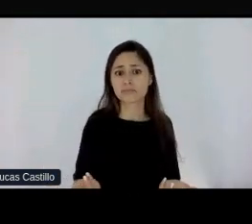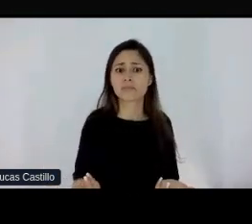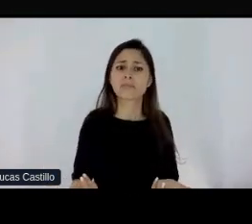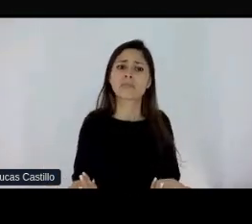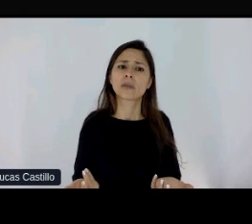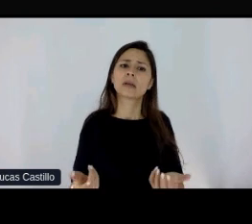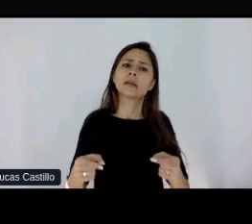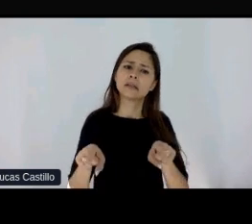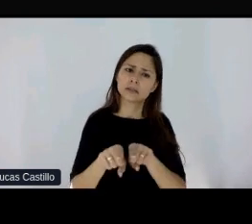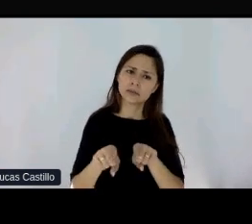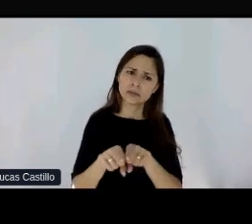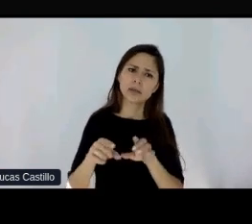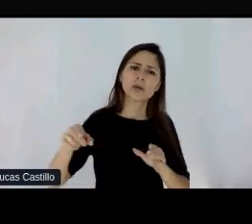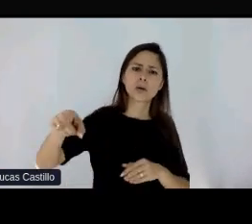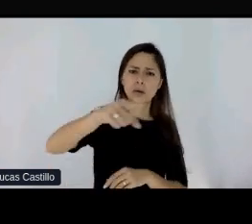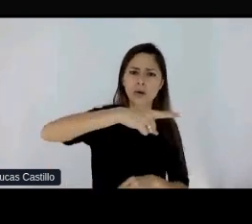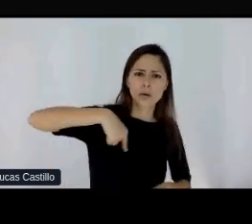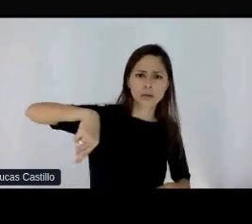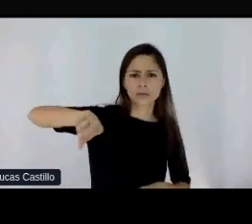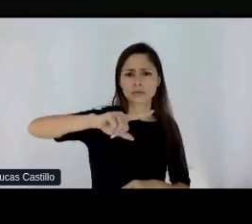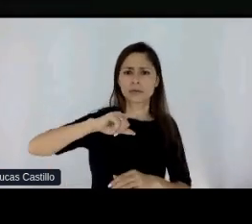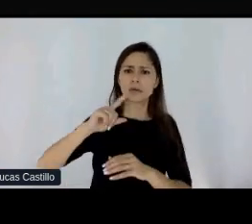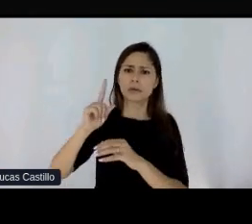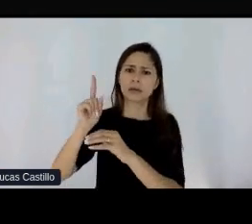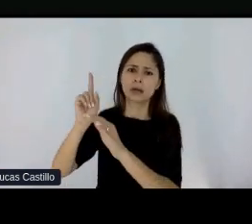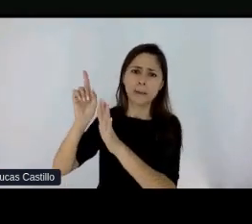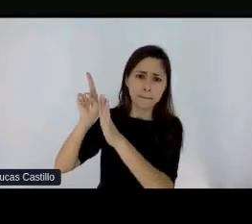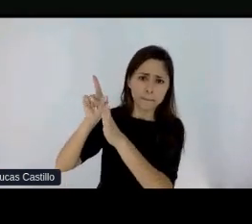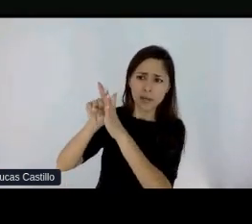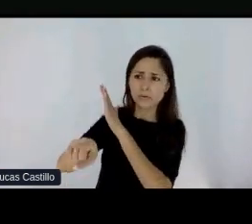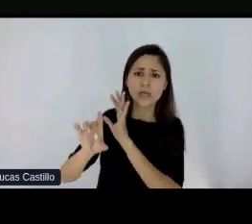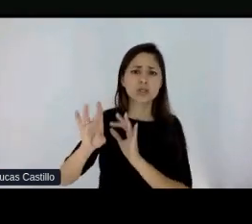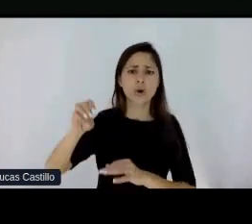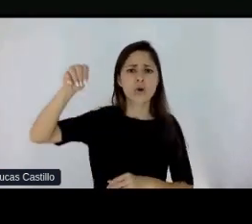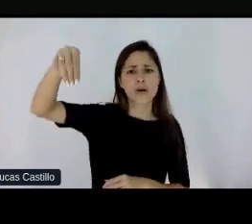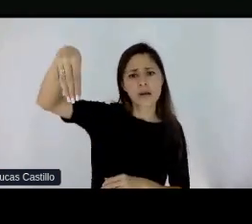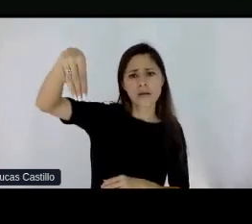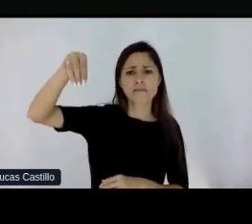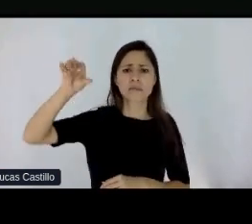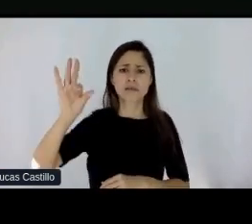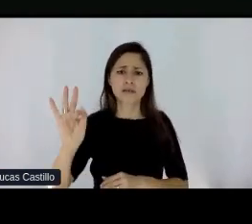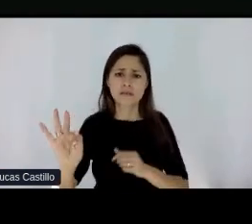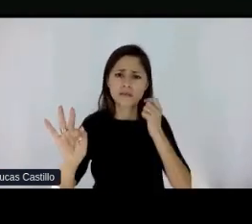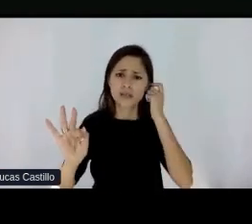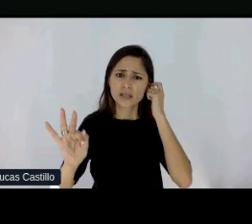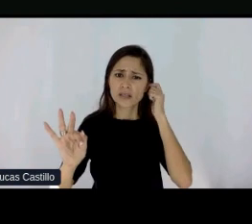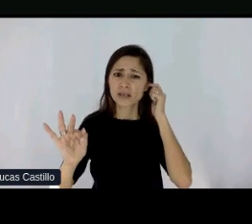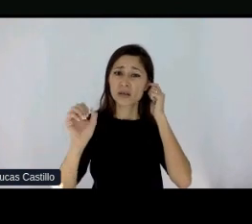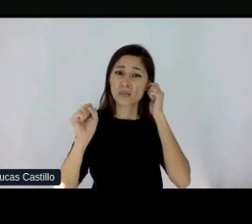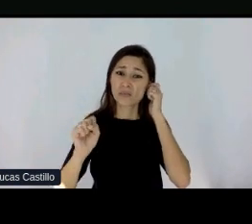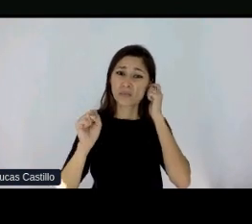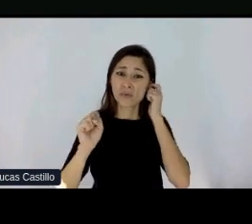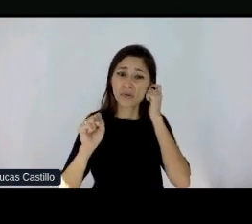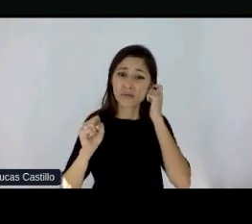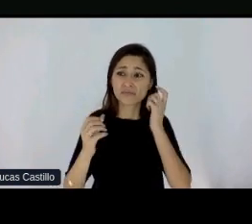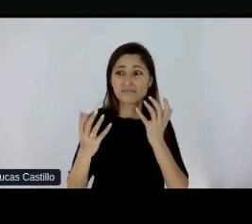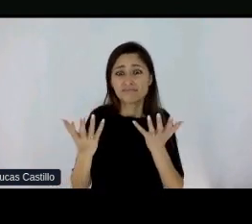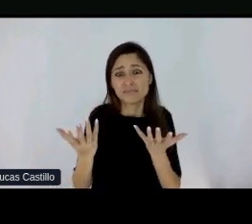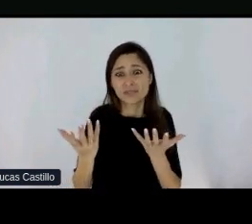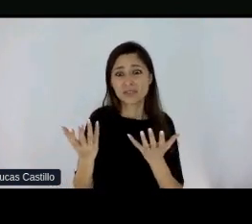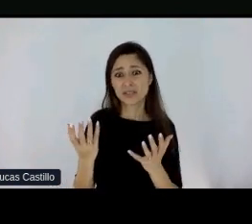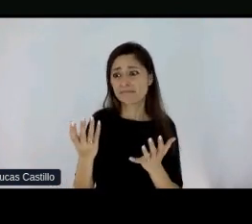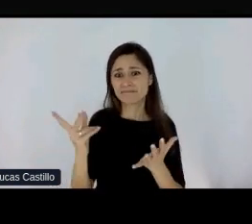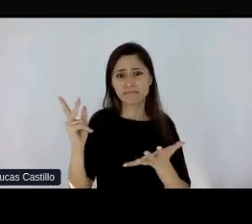gente perguntando o sexo, de forma binária, principalmente, a gente vai estar cometendo um equívoco